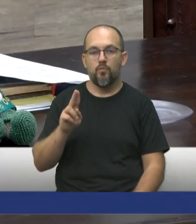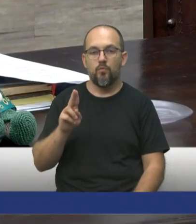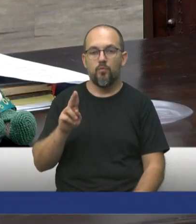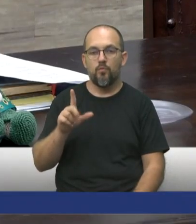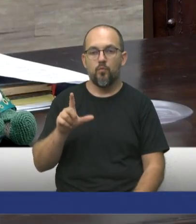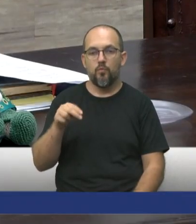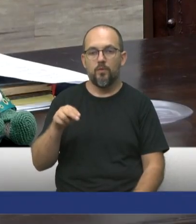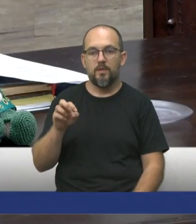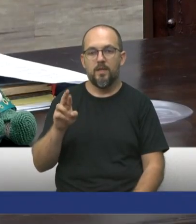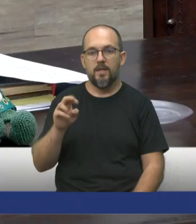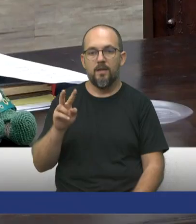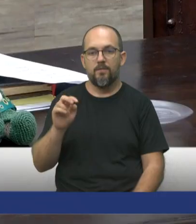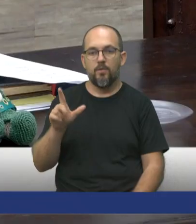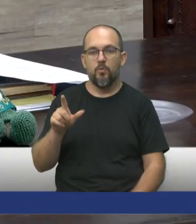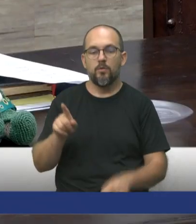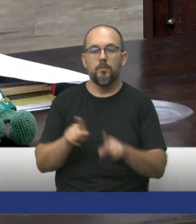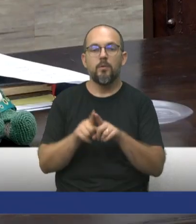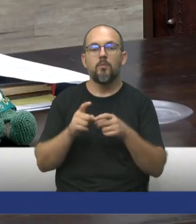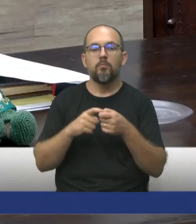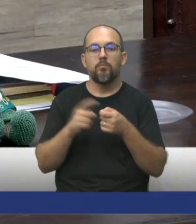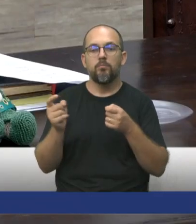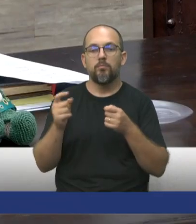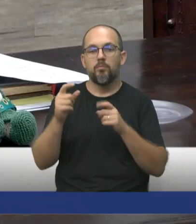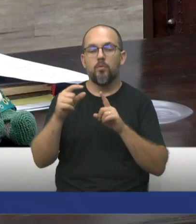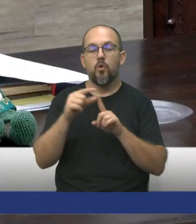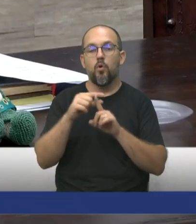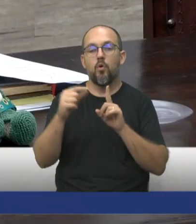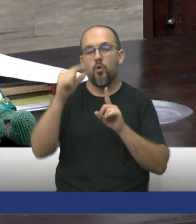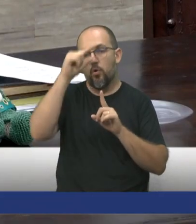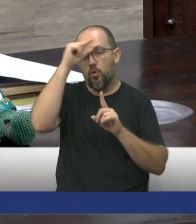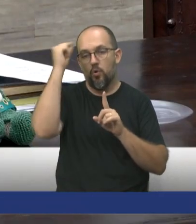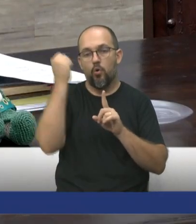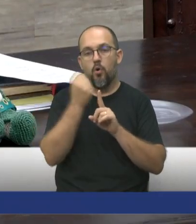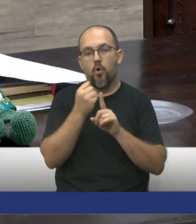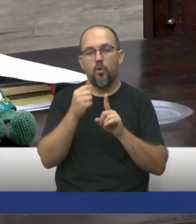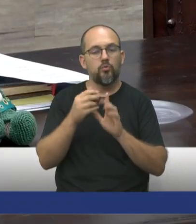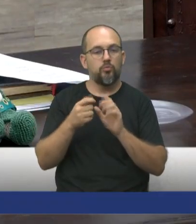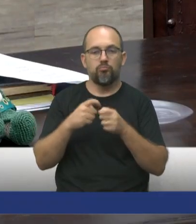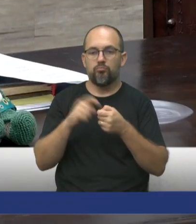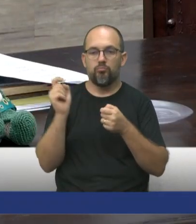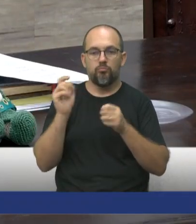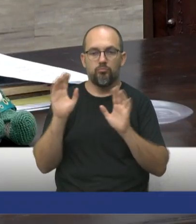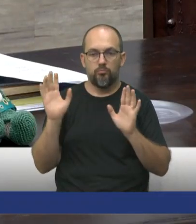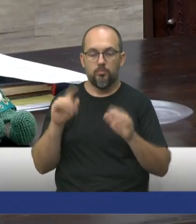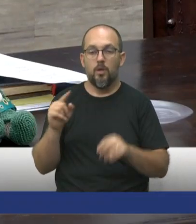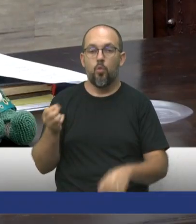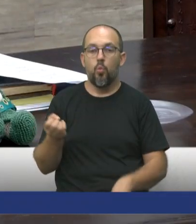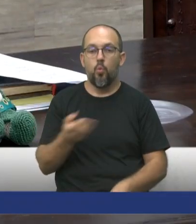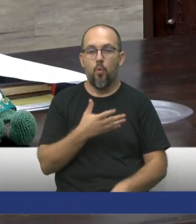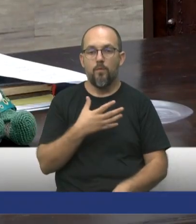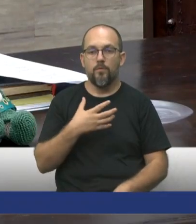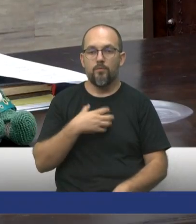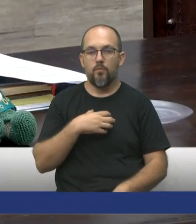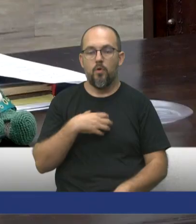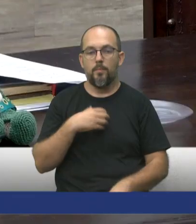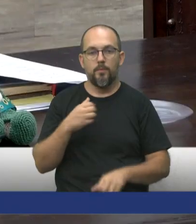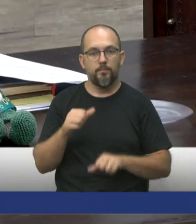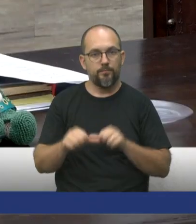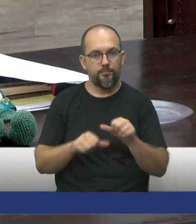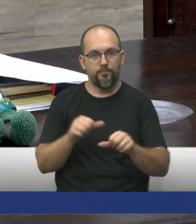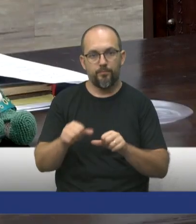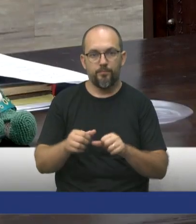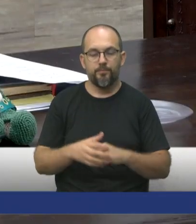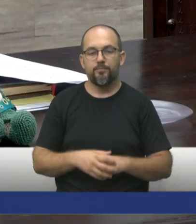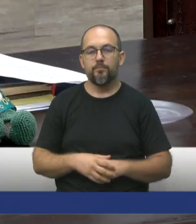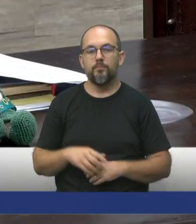de rótulos. É esse o caminho que está sendo adotado e é uma nova dimensão. Então,